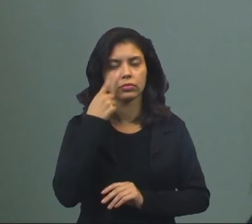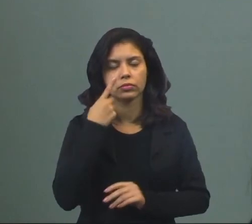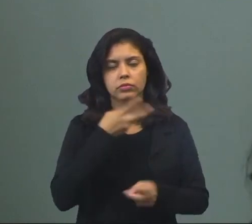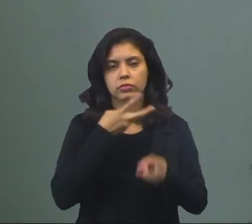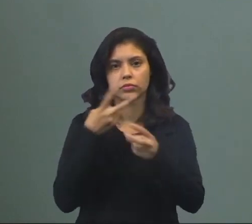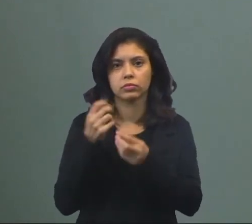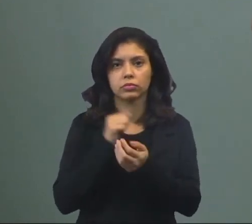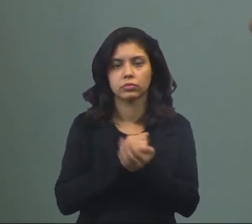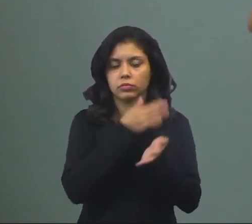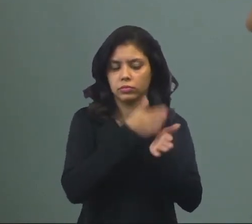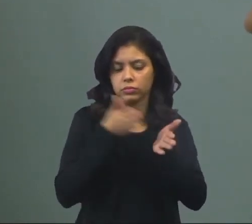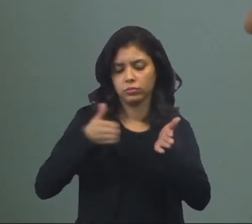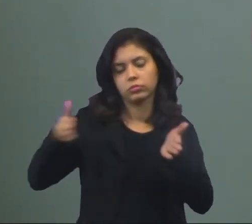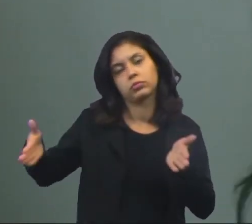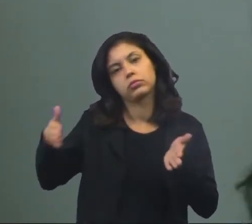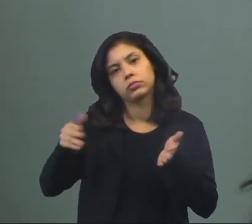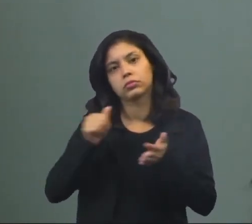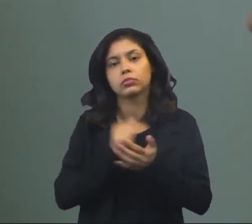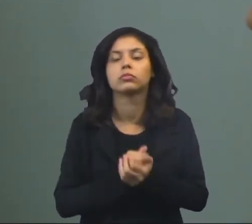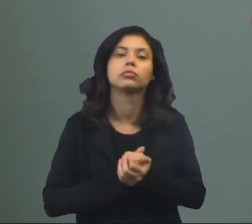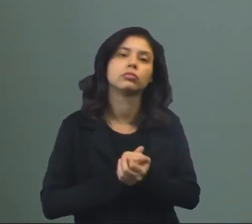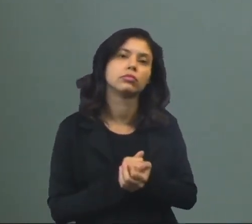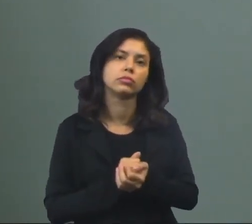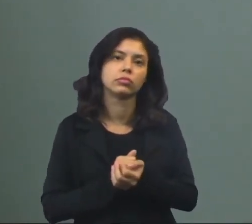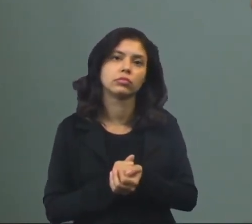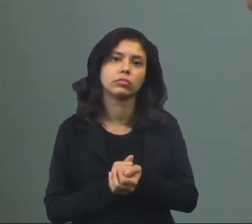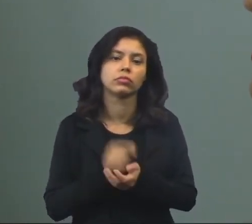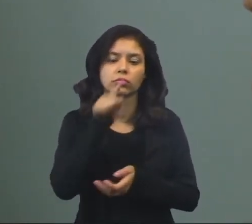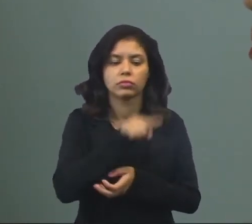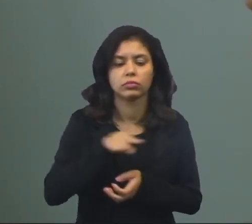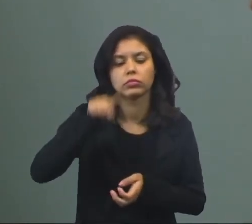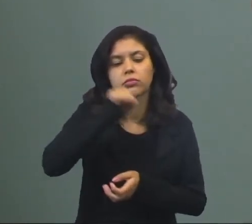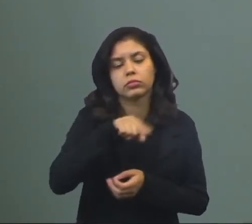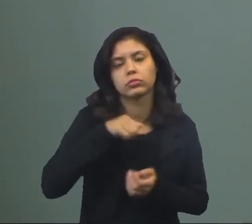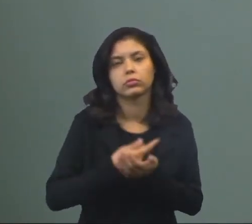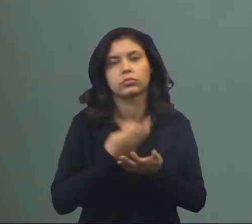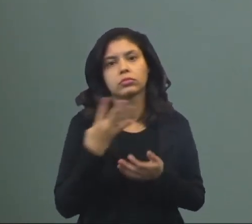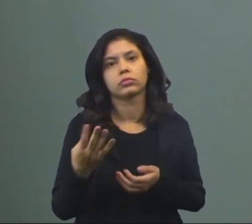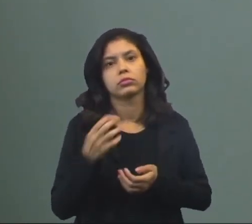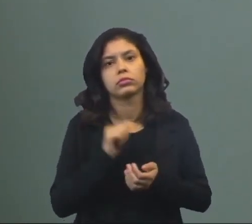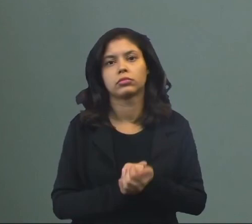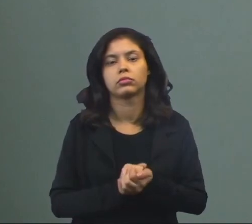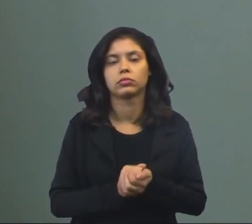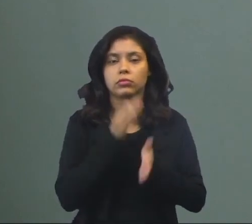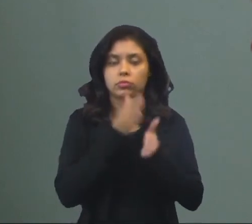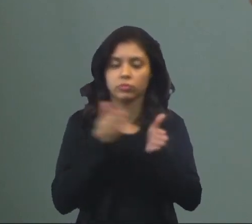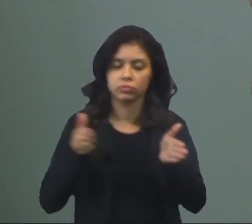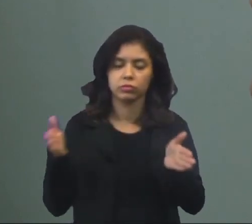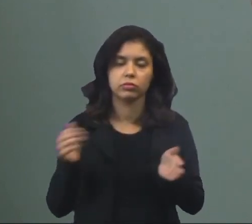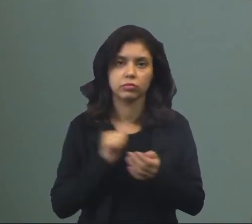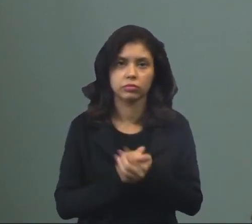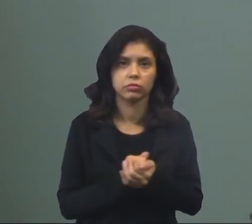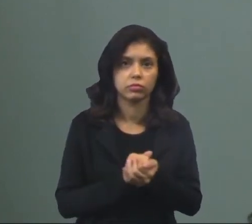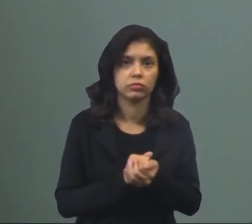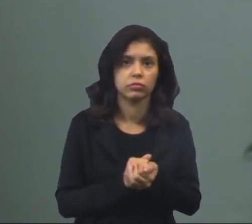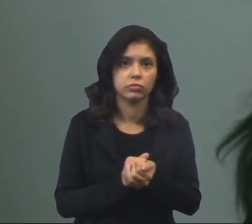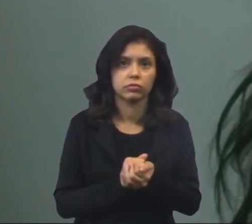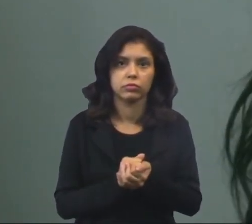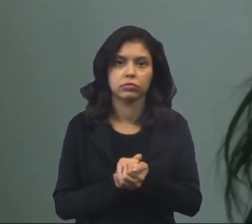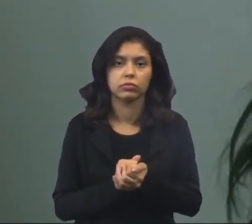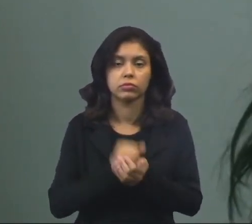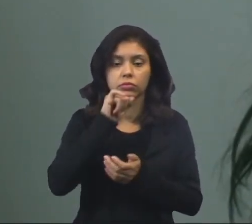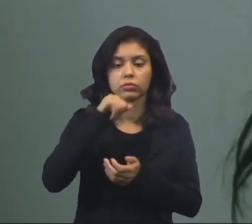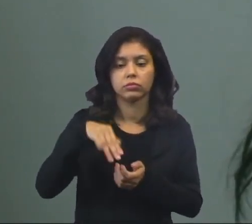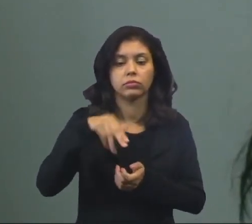a regularidade está sendo obedecida, os círculos que estão sendo colocados estão obedecendo a ordem dos números